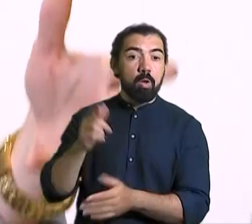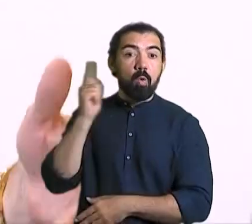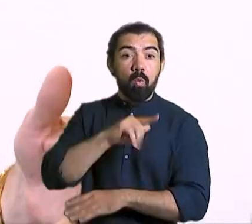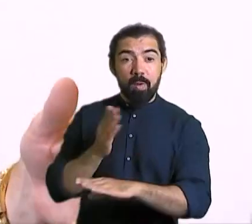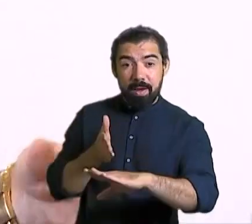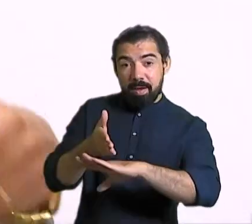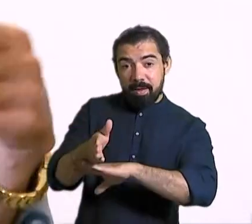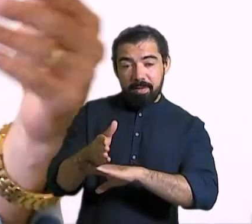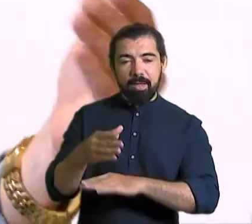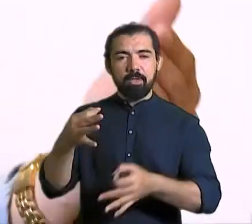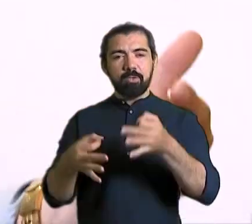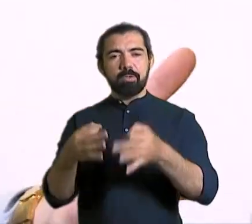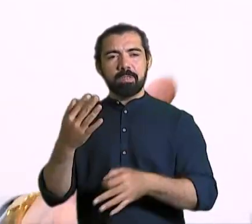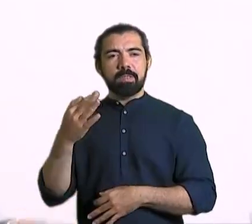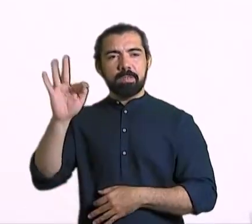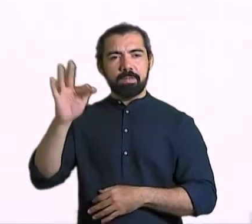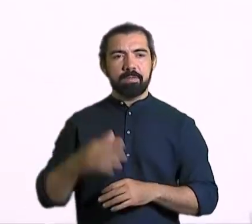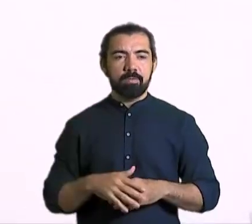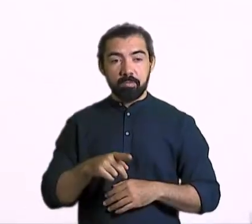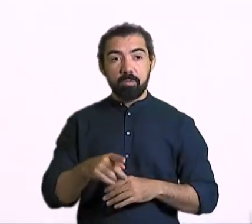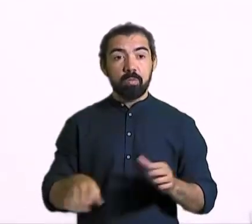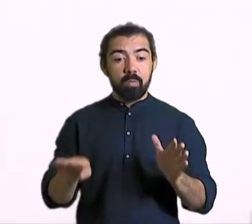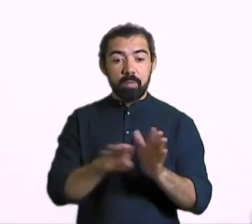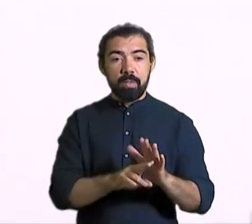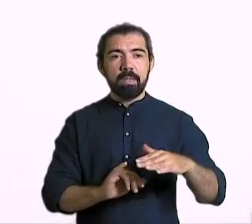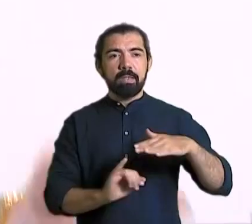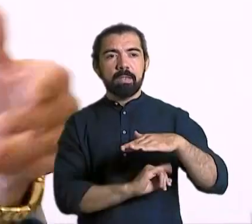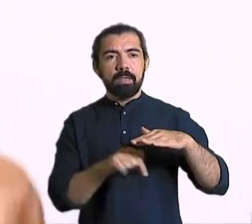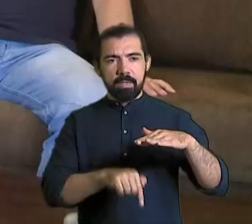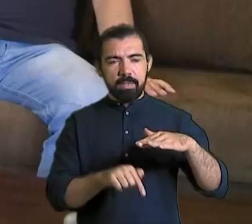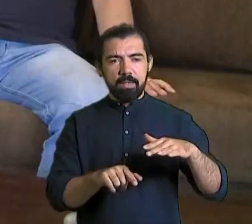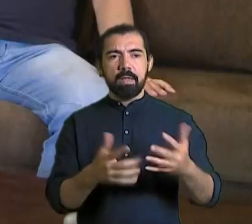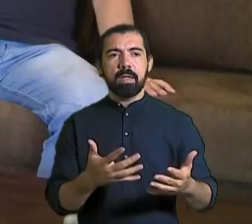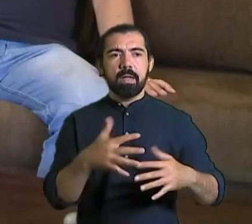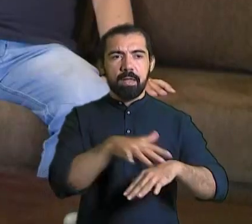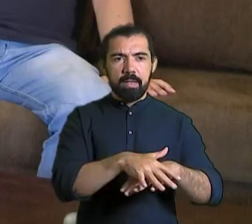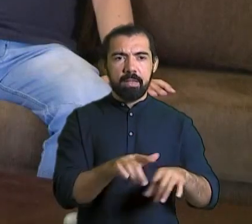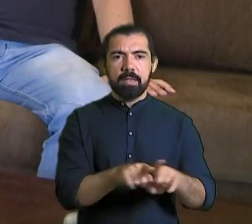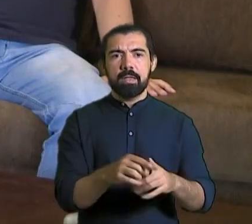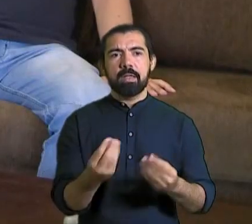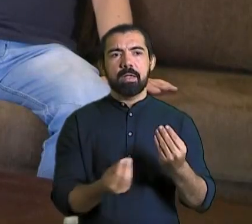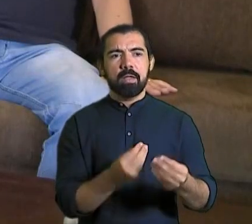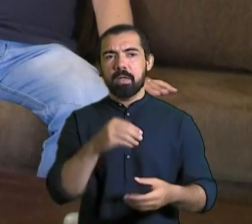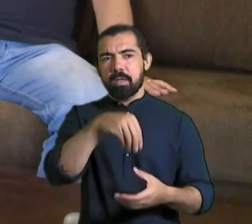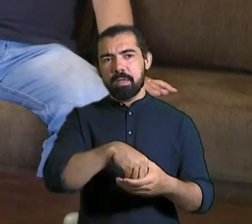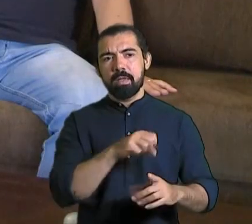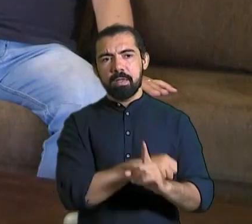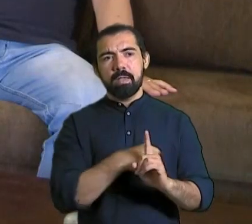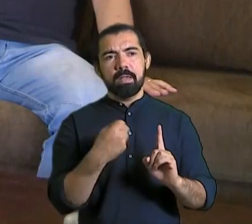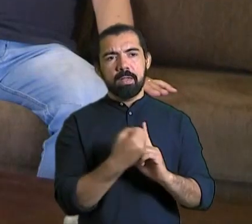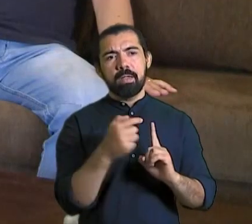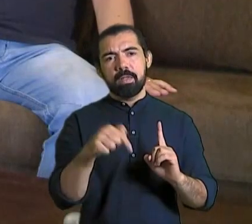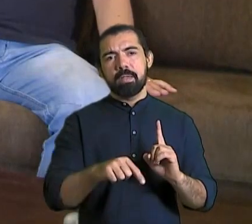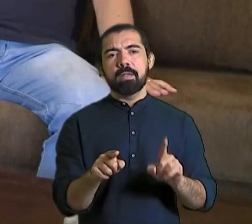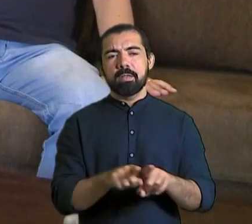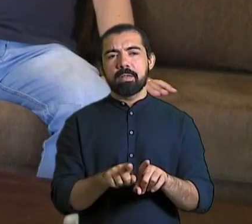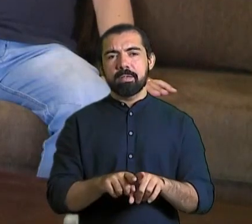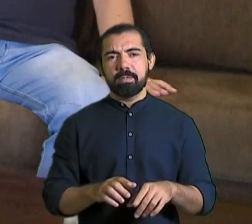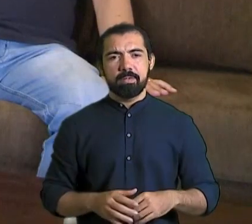Qual foi o tempo que você chegou aqui no Instituto de Cegos? Como é que foi seu processo de inclusão dentro da Sociedade de Assistência aos Cegos?